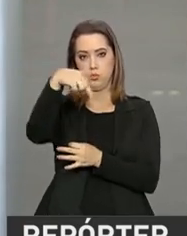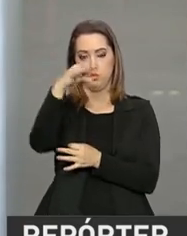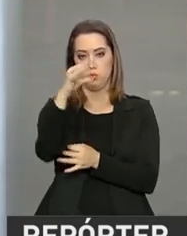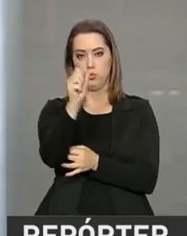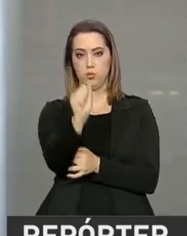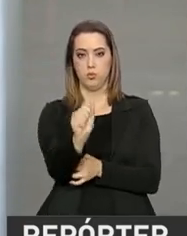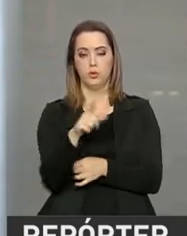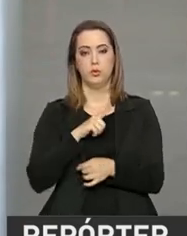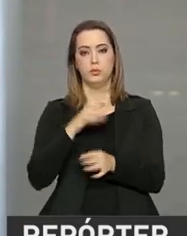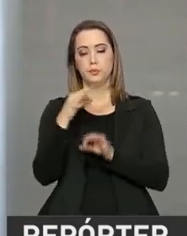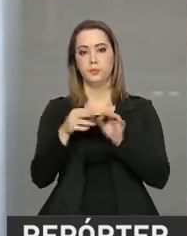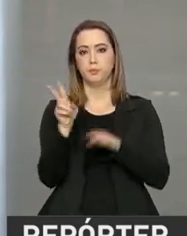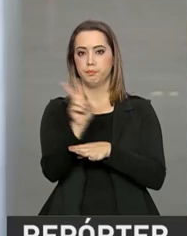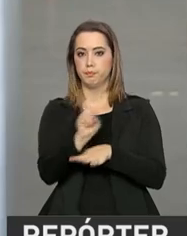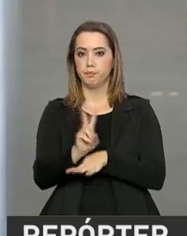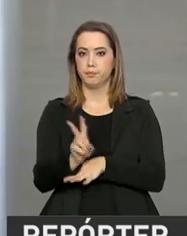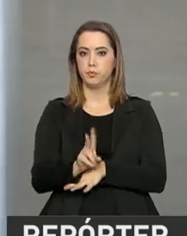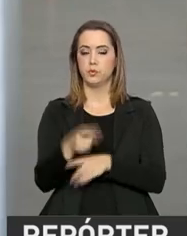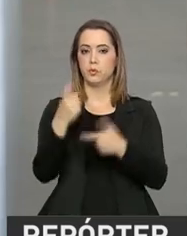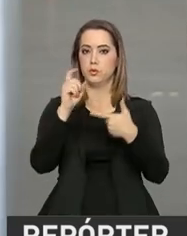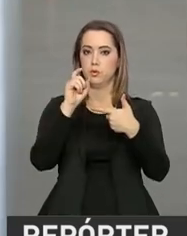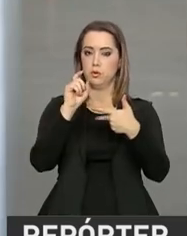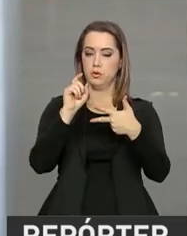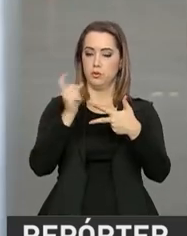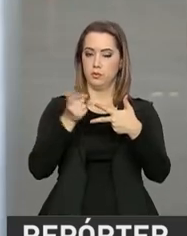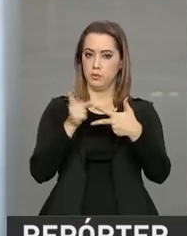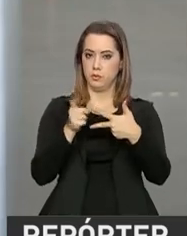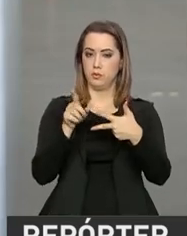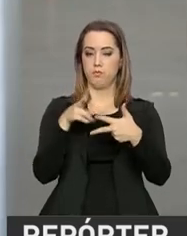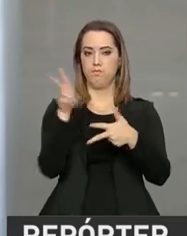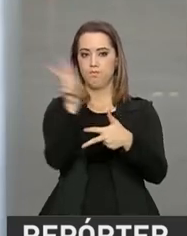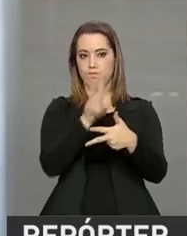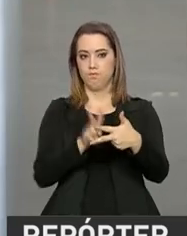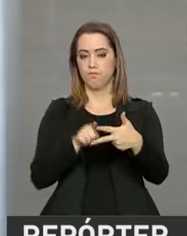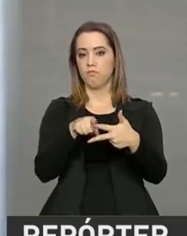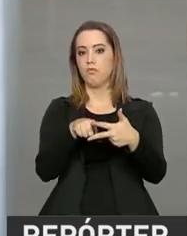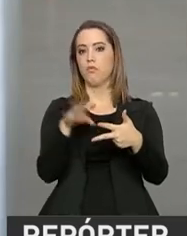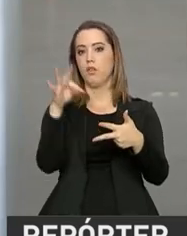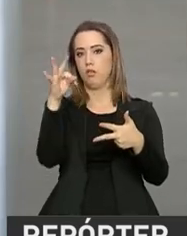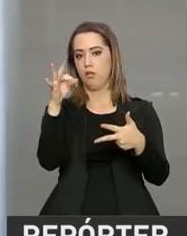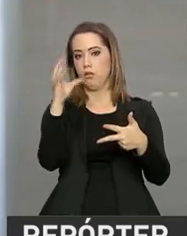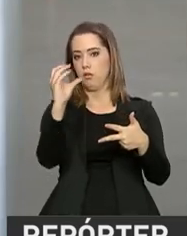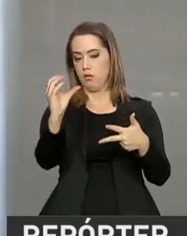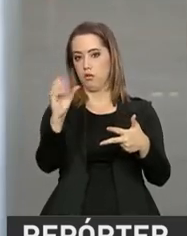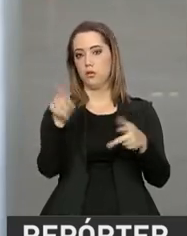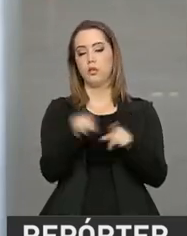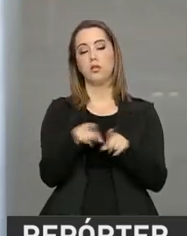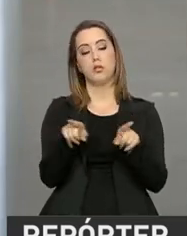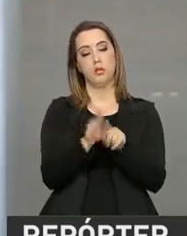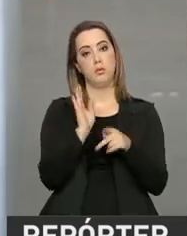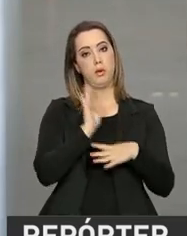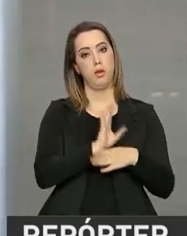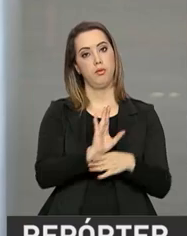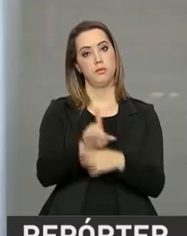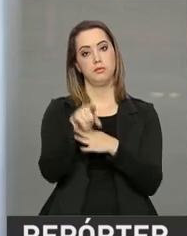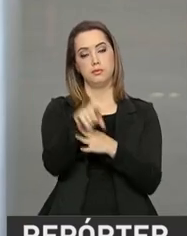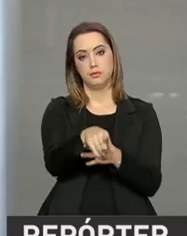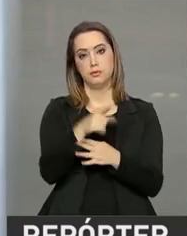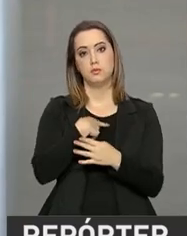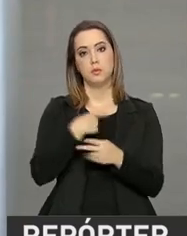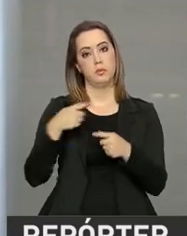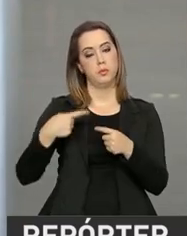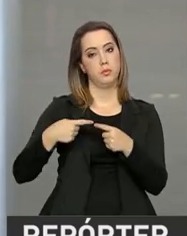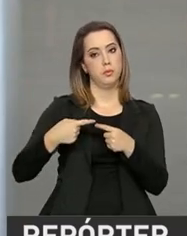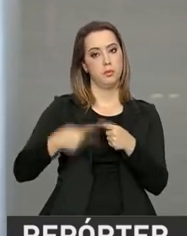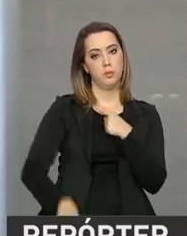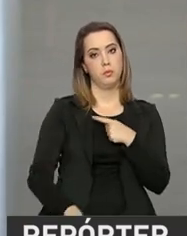fiscalizar a ação dos poderes executivos. Também foi manifestado apoio ao combate à corrupção no país. Outra informação